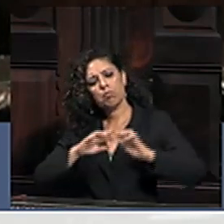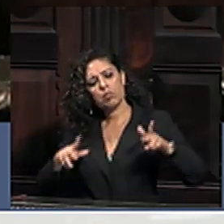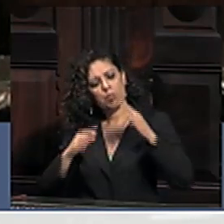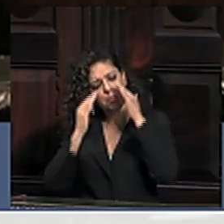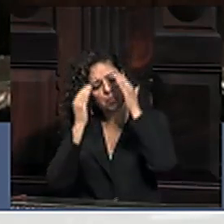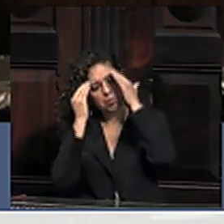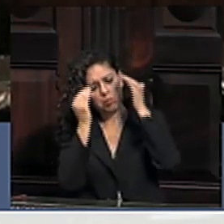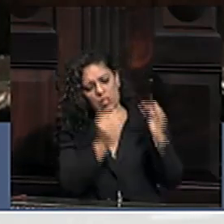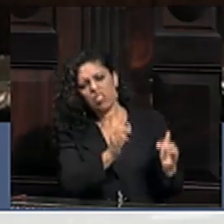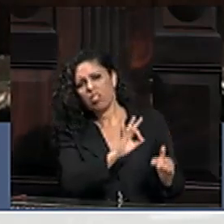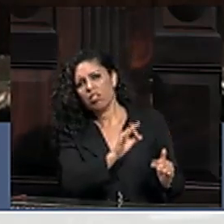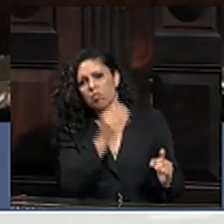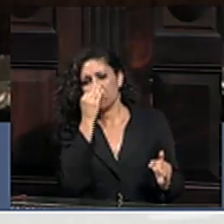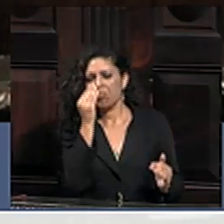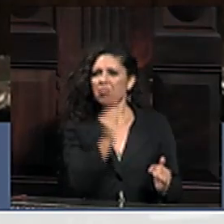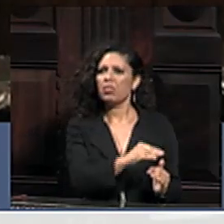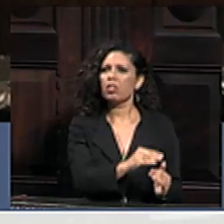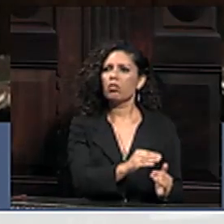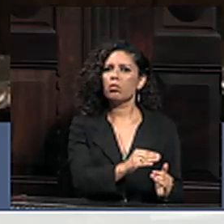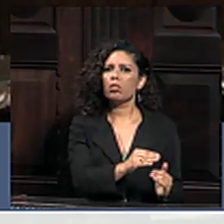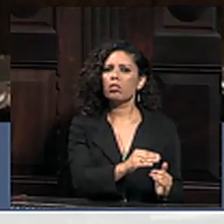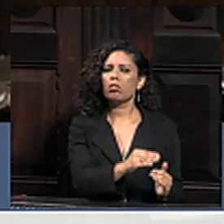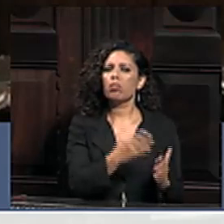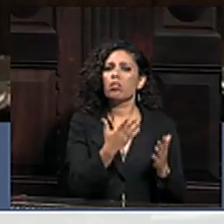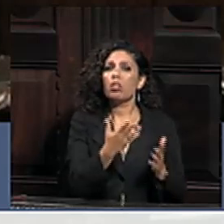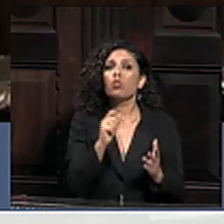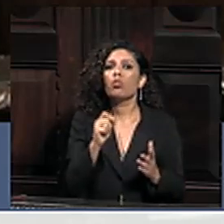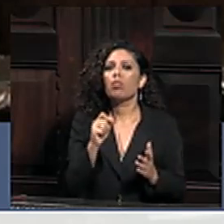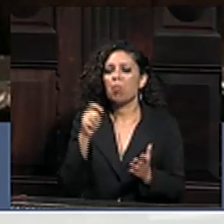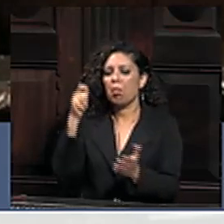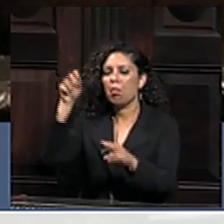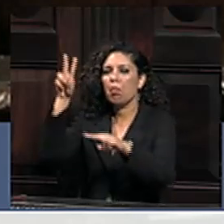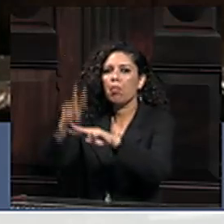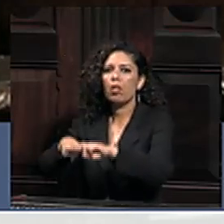Entretanto, não viu nenhum problema